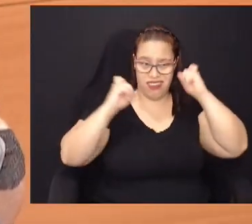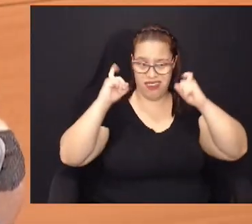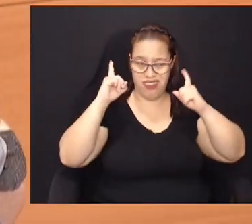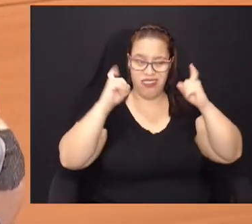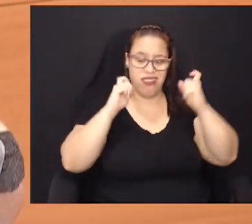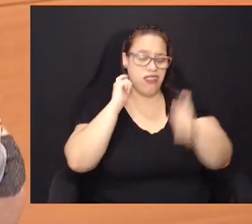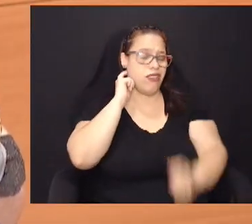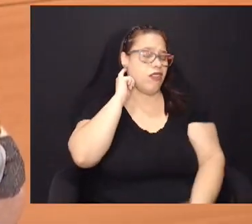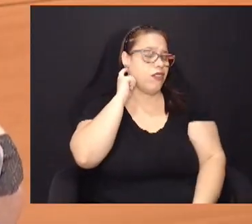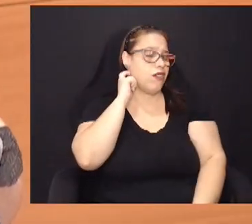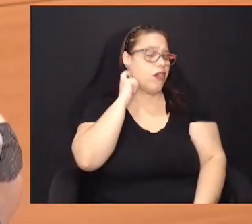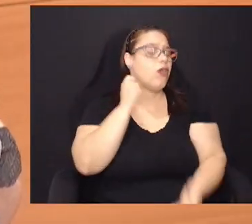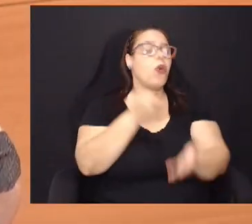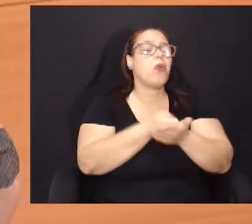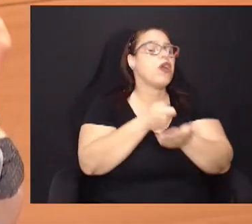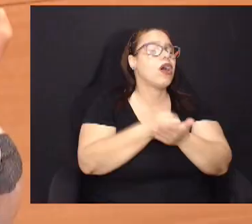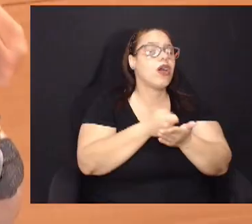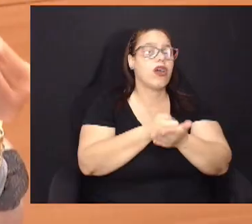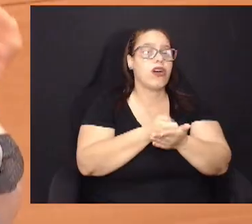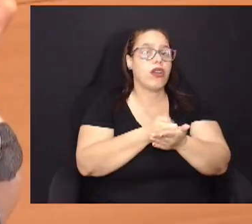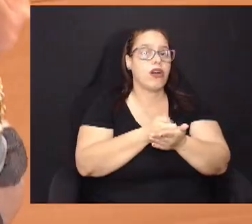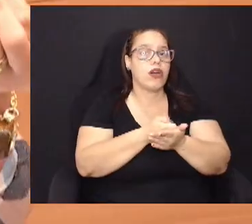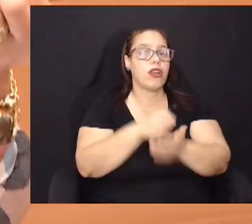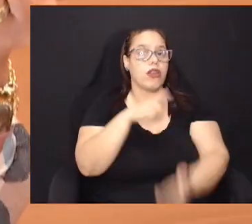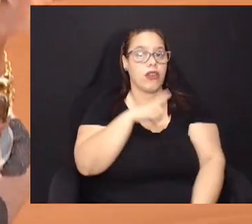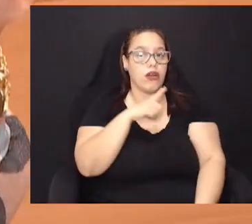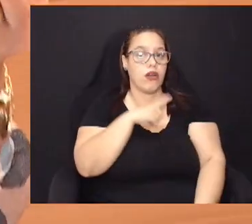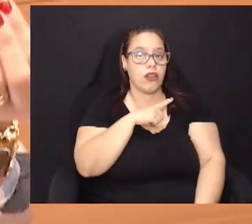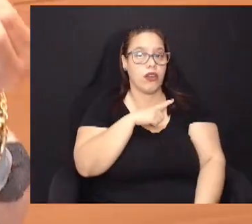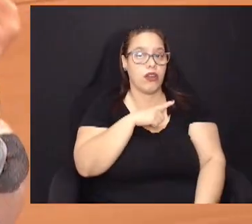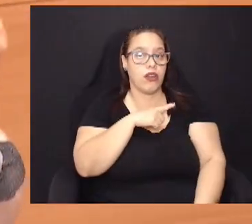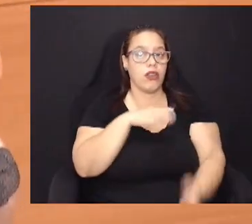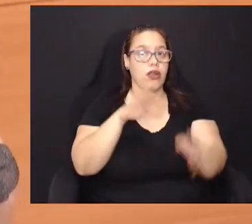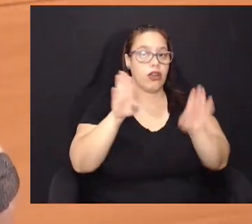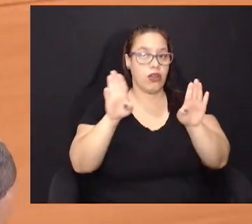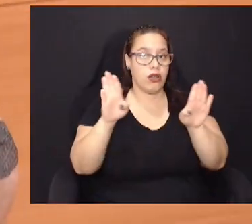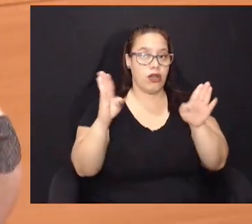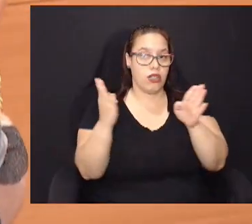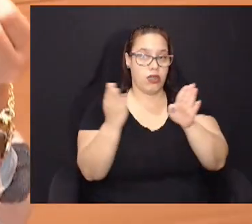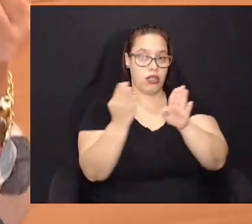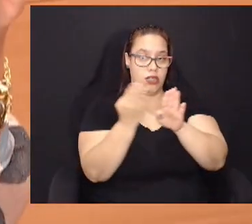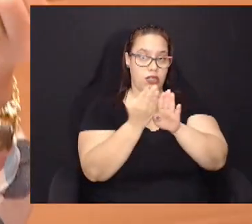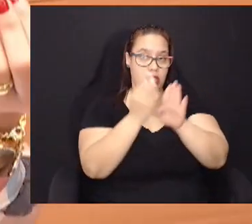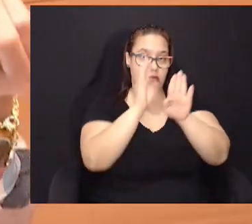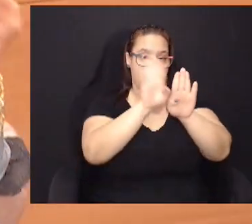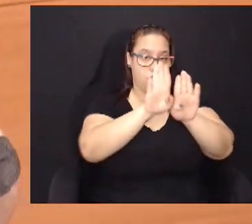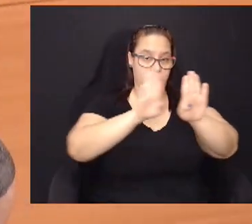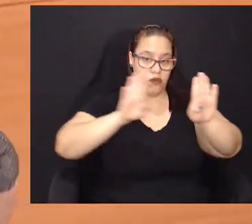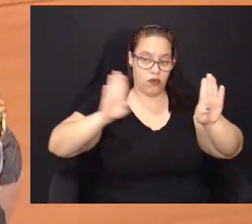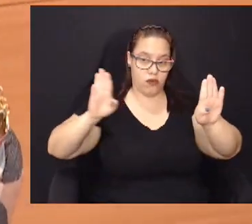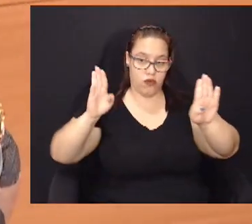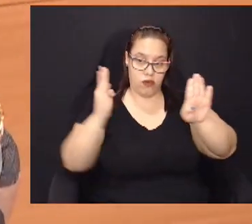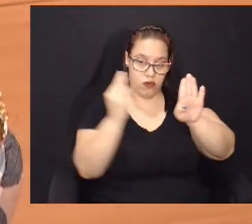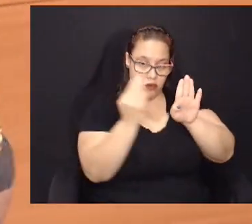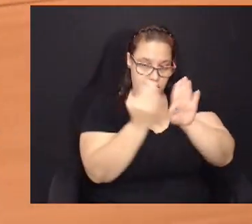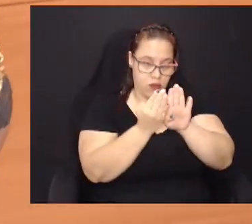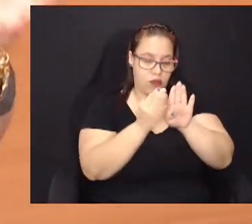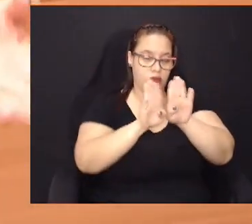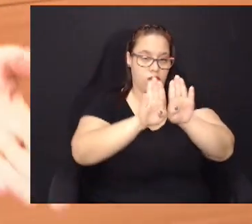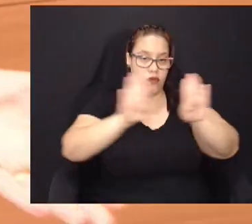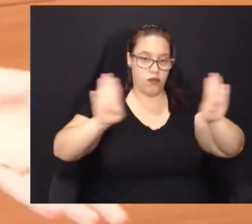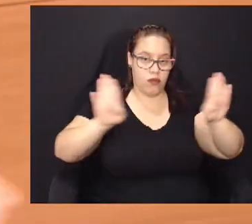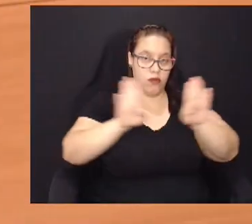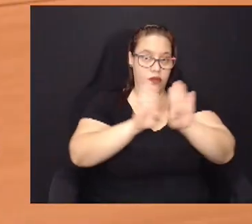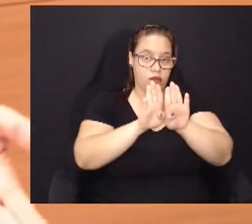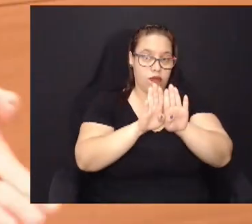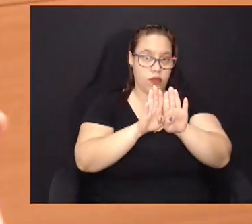Então, obrigatoriamente, você vai ter que ter essas portas e janelas fechadas para que o bar possa ter sua extensão. Porque ele